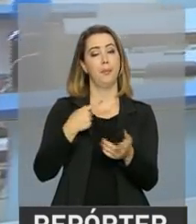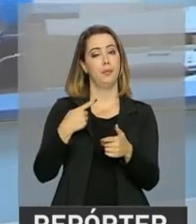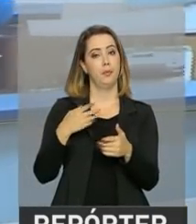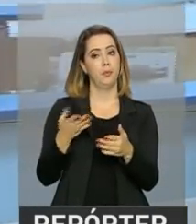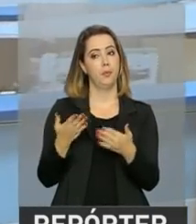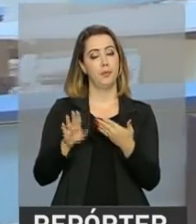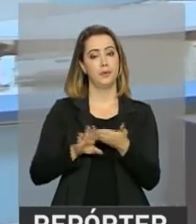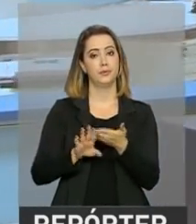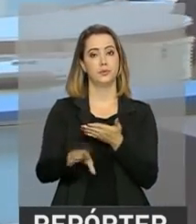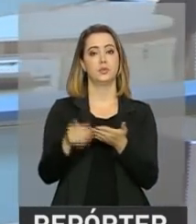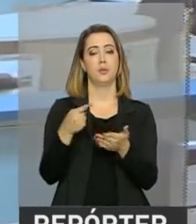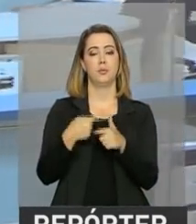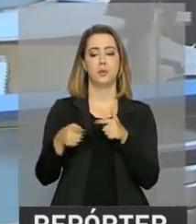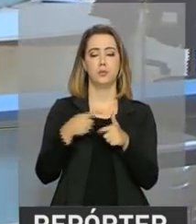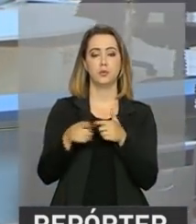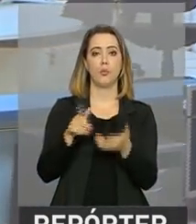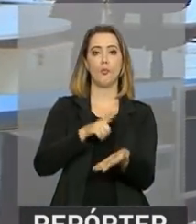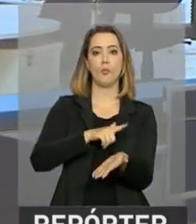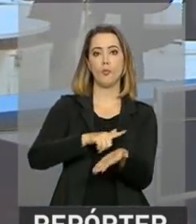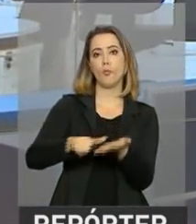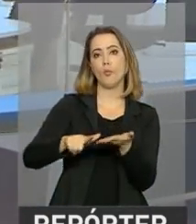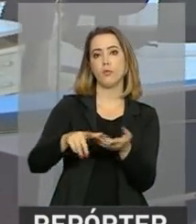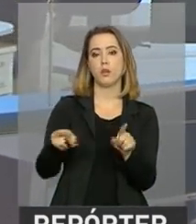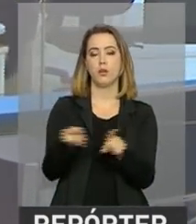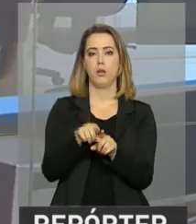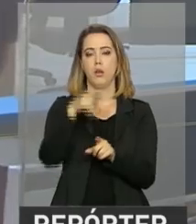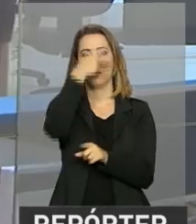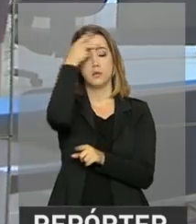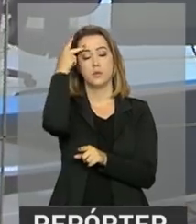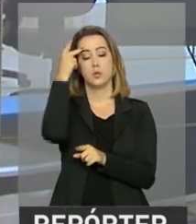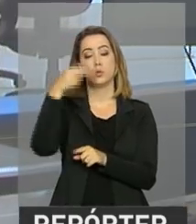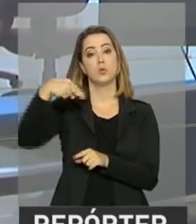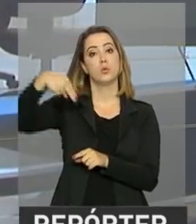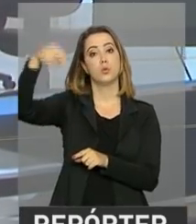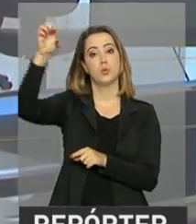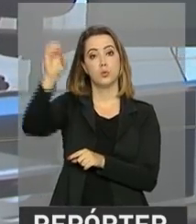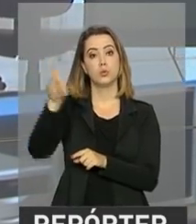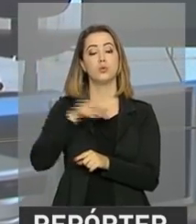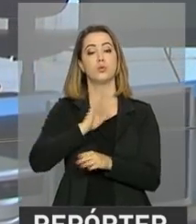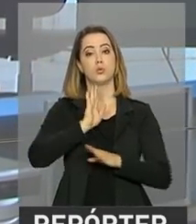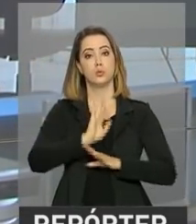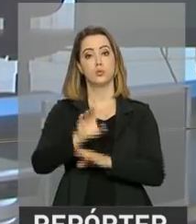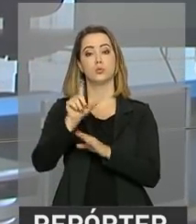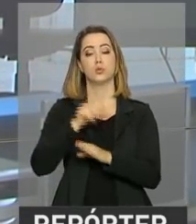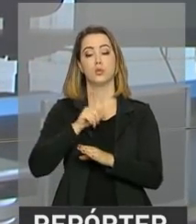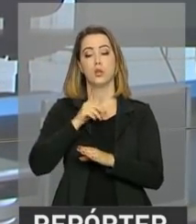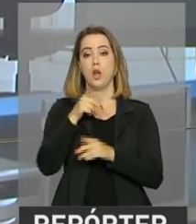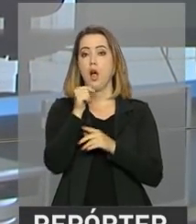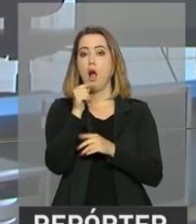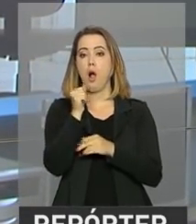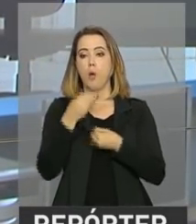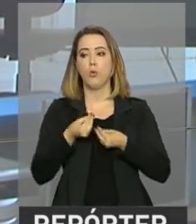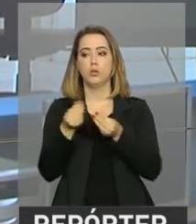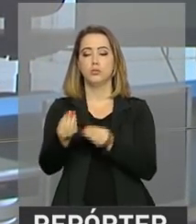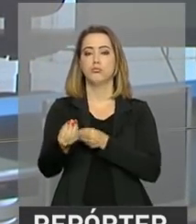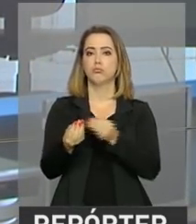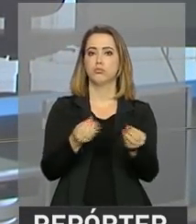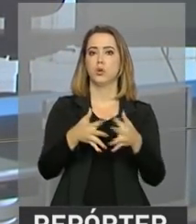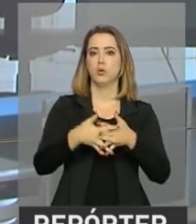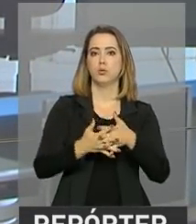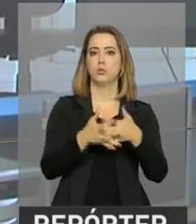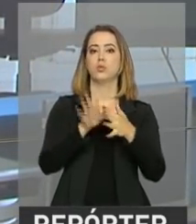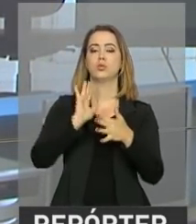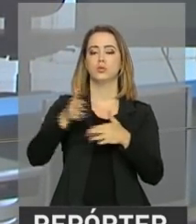os quatro milhões de nordestinos que recebem água da operação carro-pipa continuarão sendo atendidos os recursos para o prosseguimento do programa